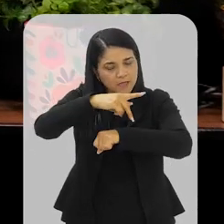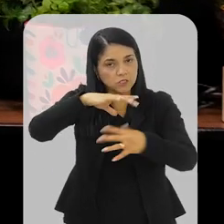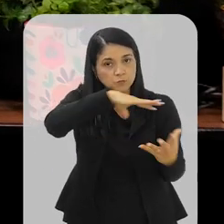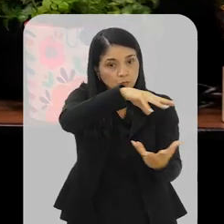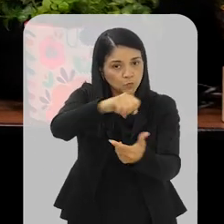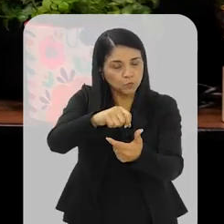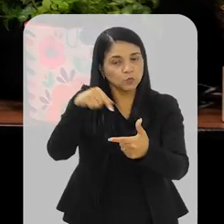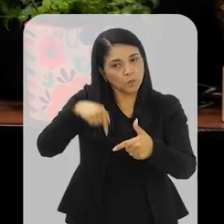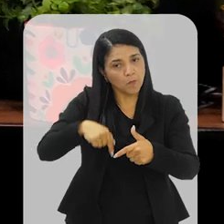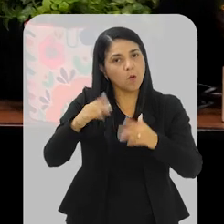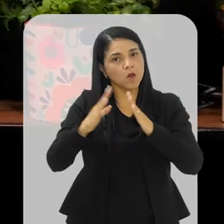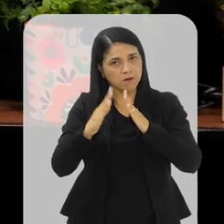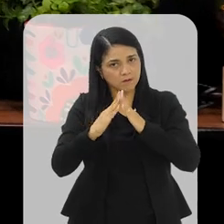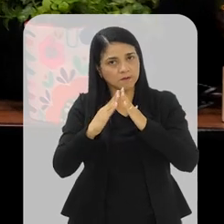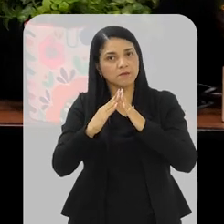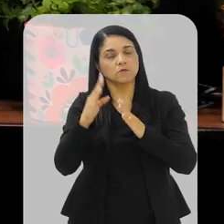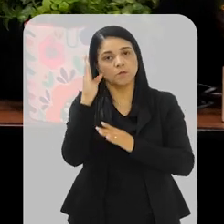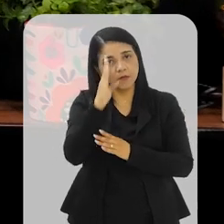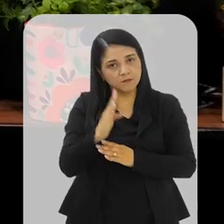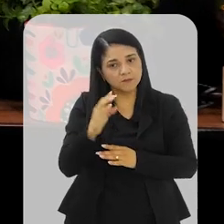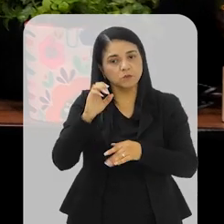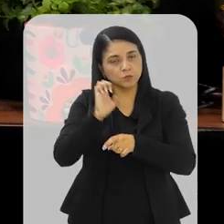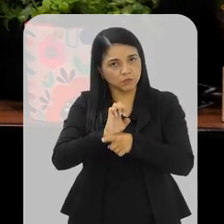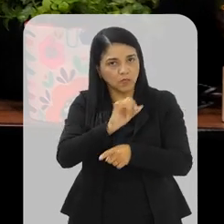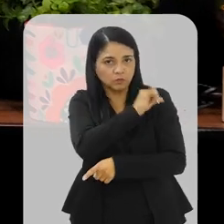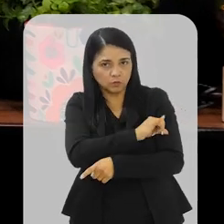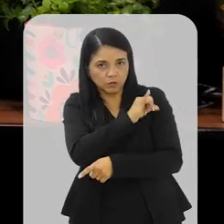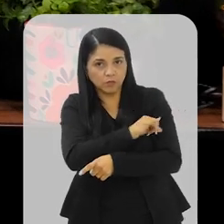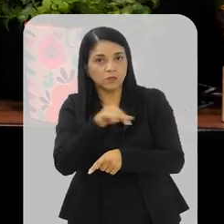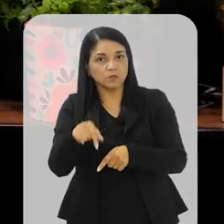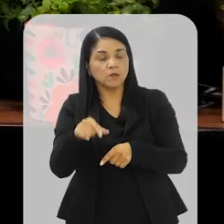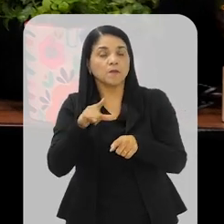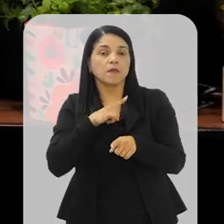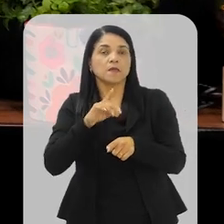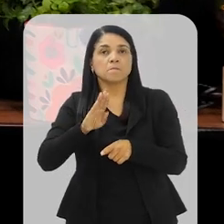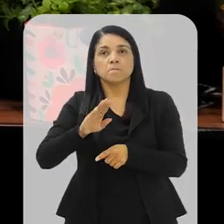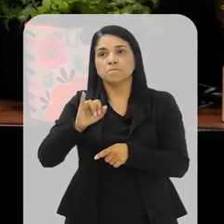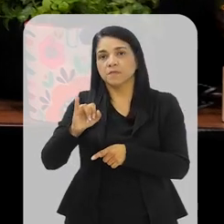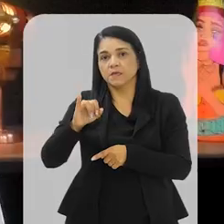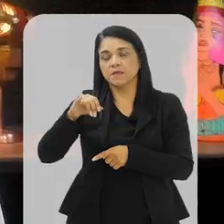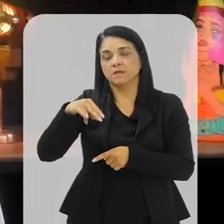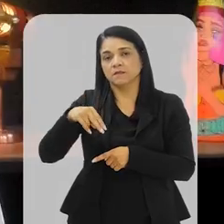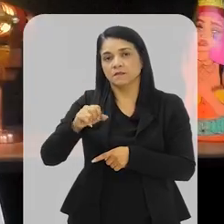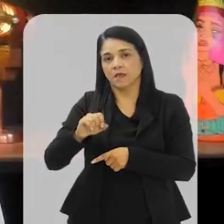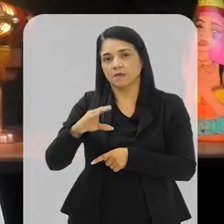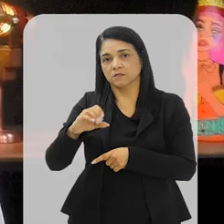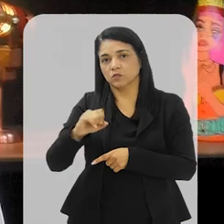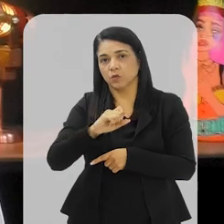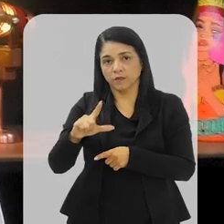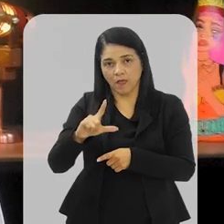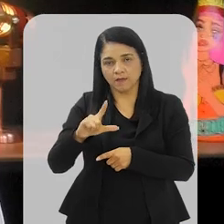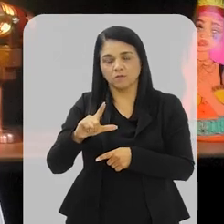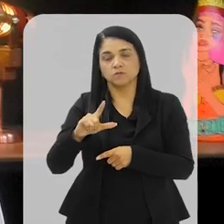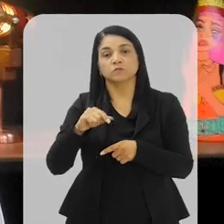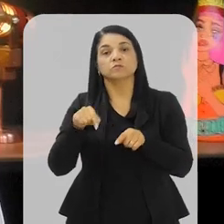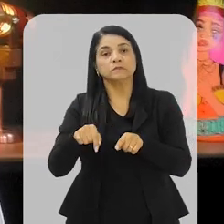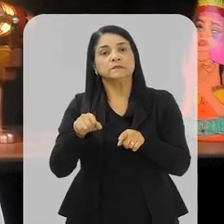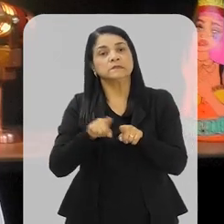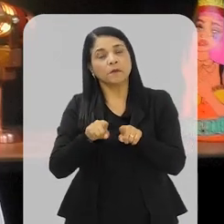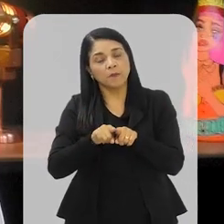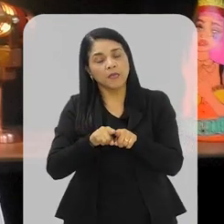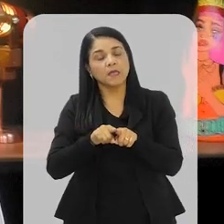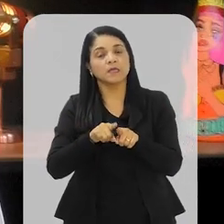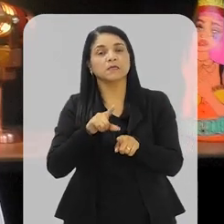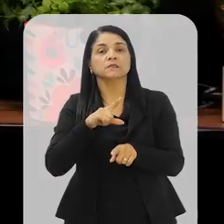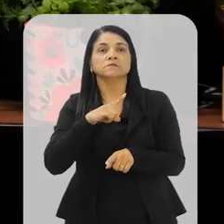famílias que nós chamaríamos de binacionais né de brasileiros com estrangeiras e temos Às vezes a